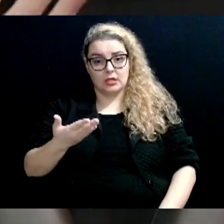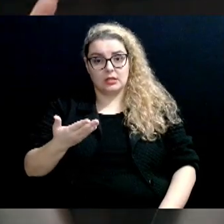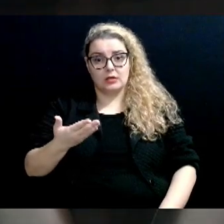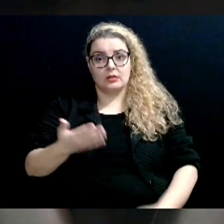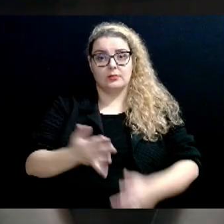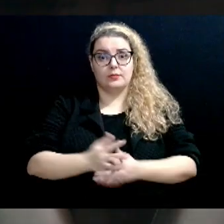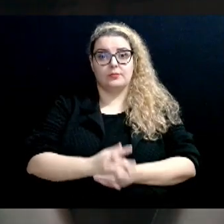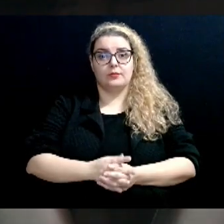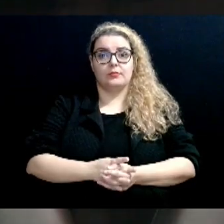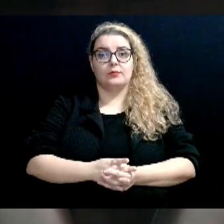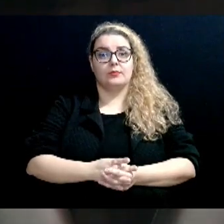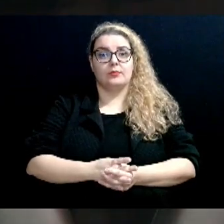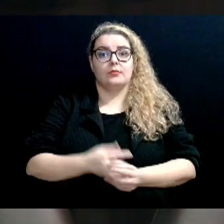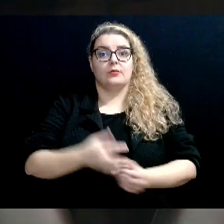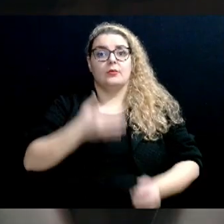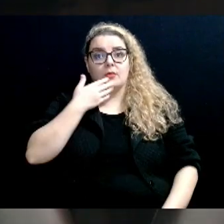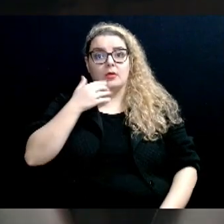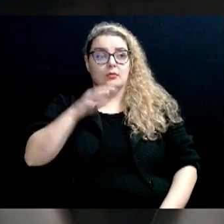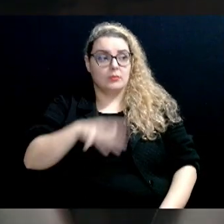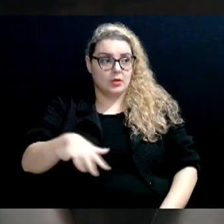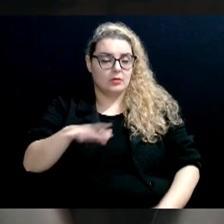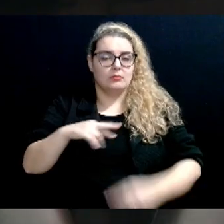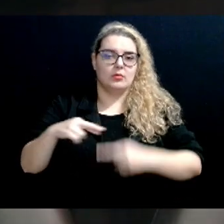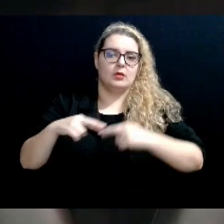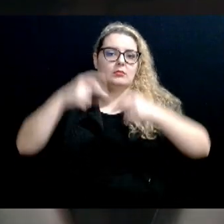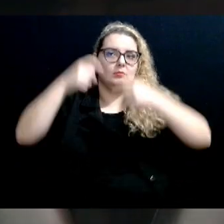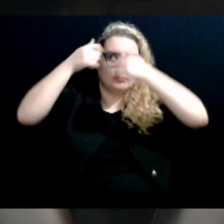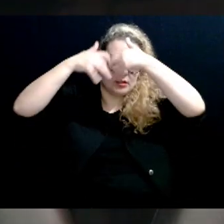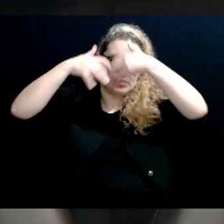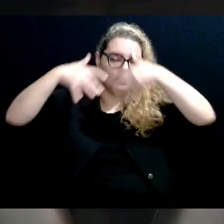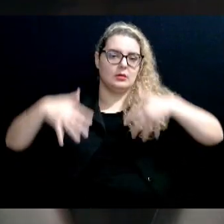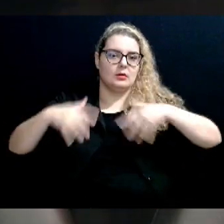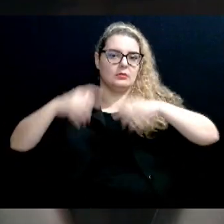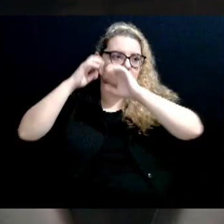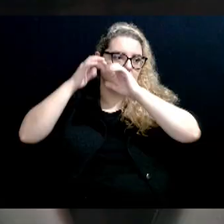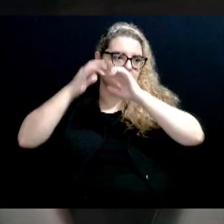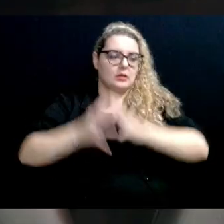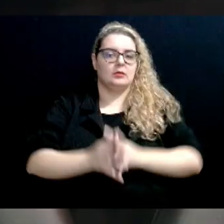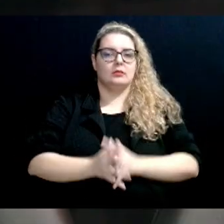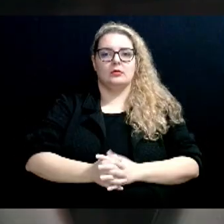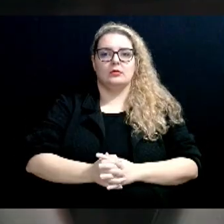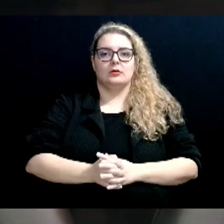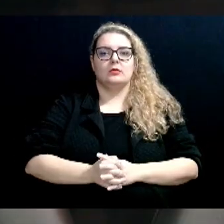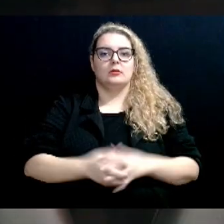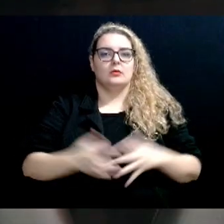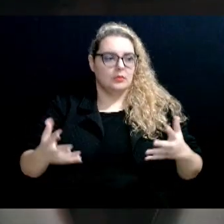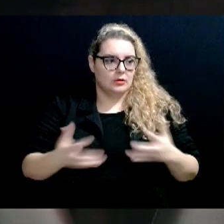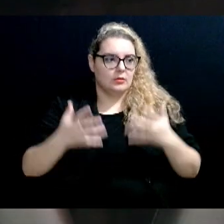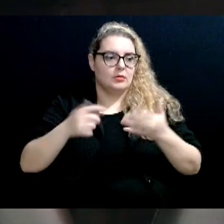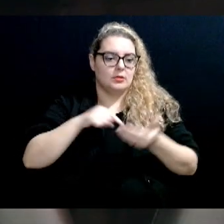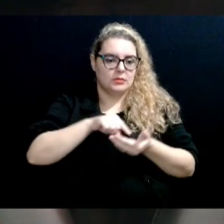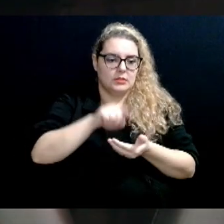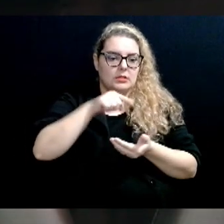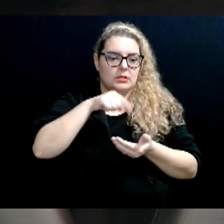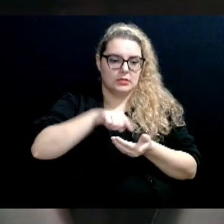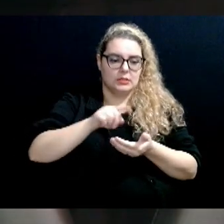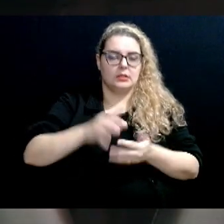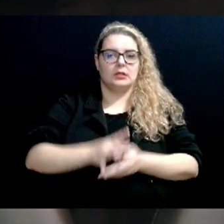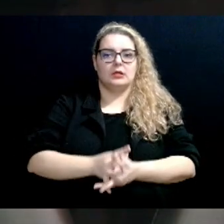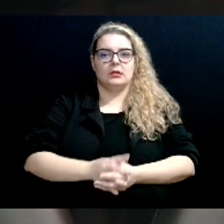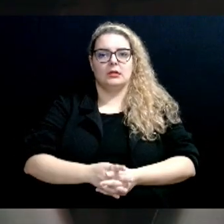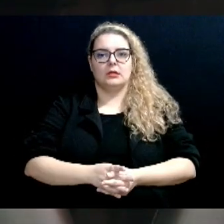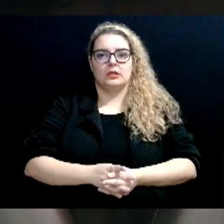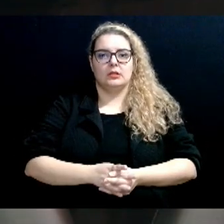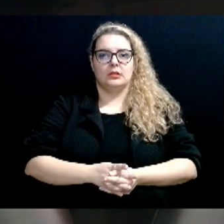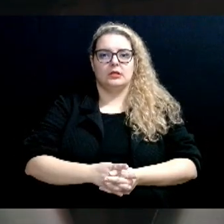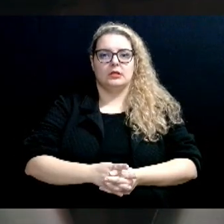formuladas aquelas redes neurais, né? Então, o estímulo da tela, né? Aquela pessoa que dorme